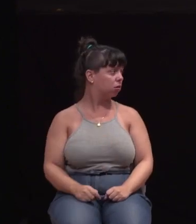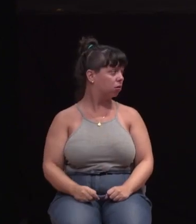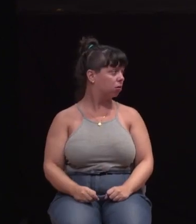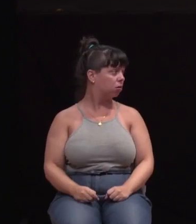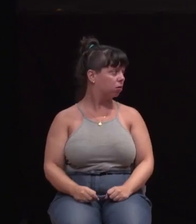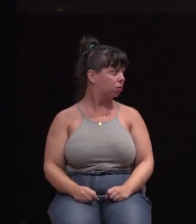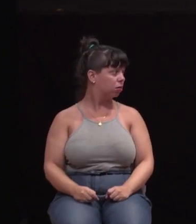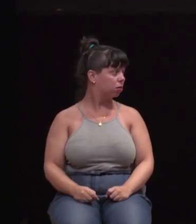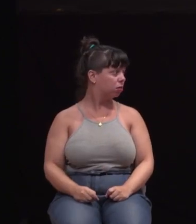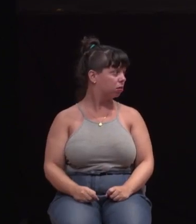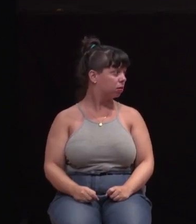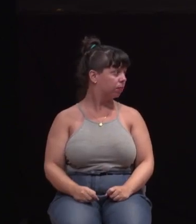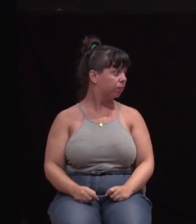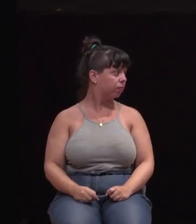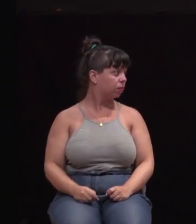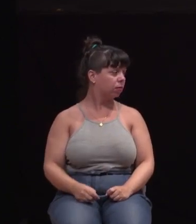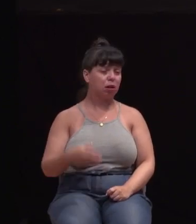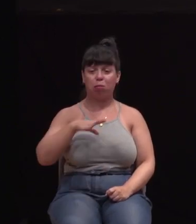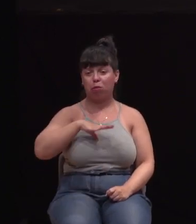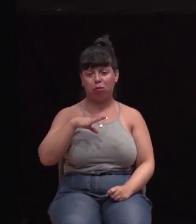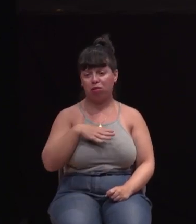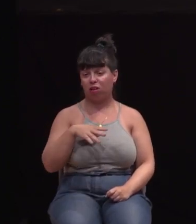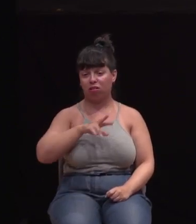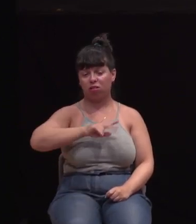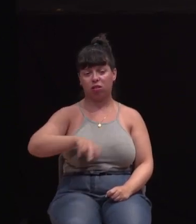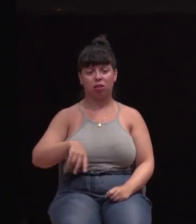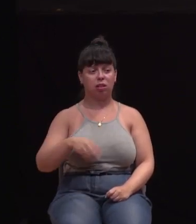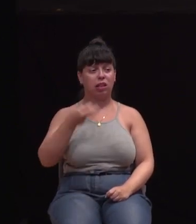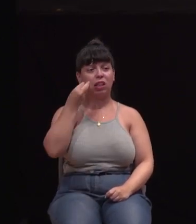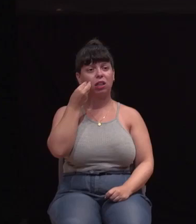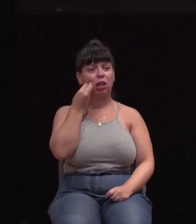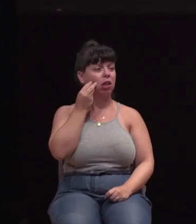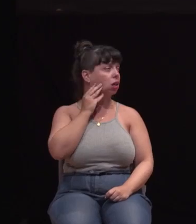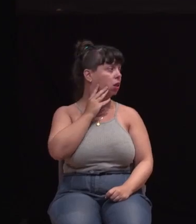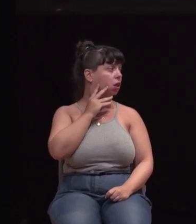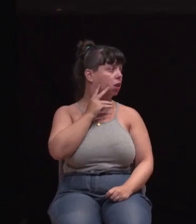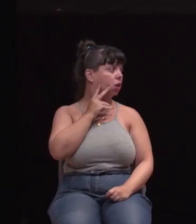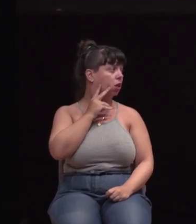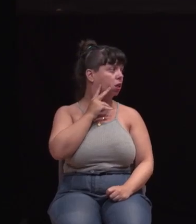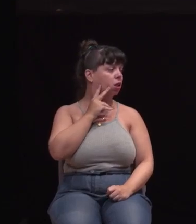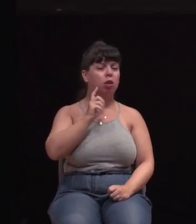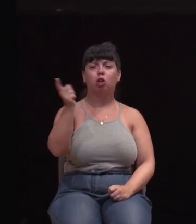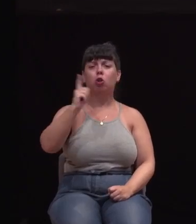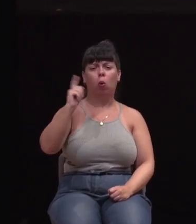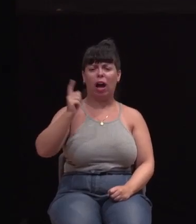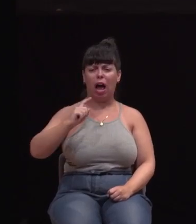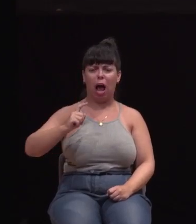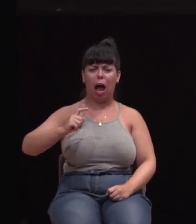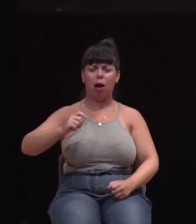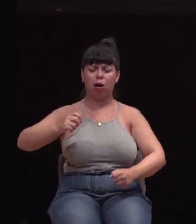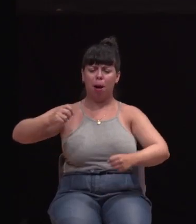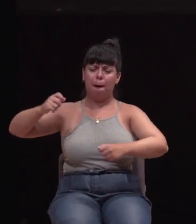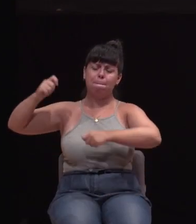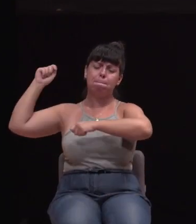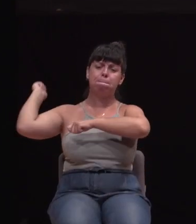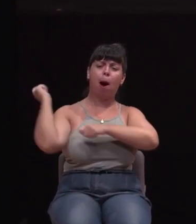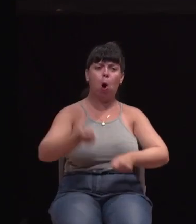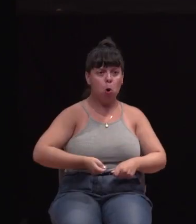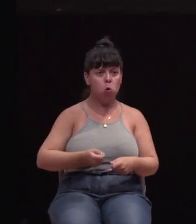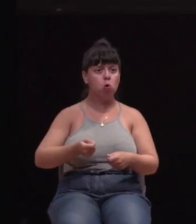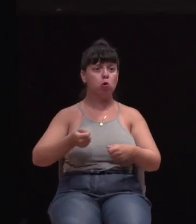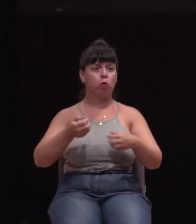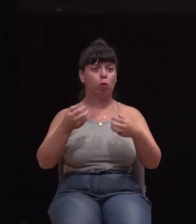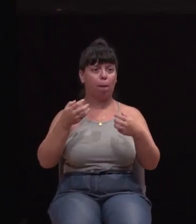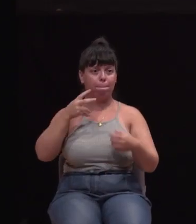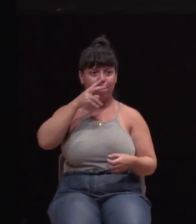pode... Pronto, acabou. Dá para você falar um monte de coisa. Tenta não ir com a paulada na cabeça dos teus alunos. Assim. Vê o que eles estão